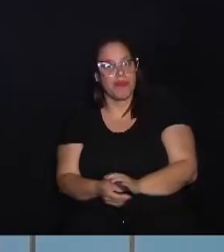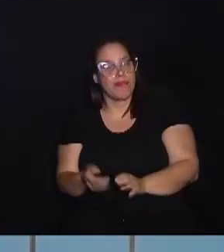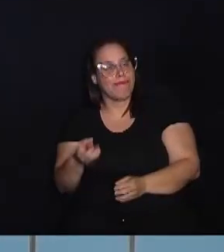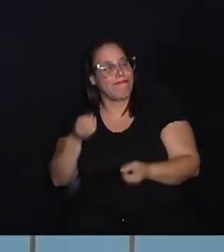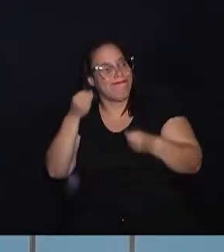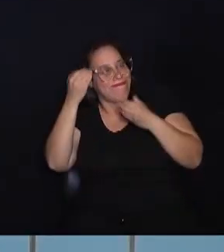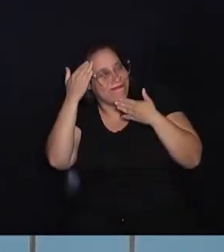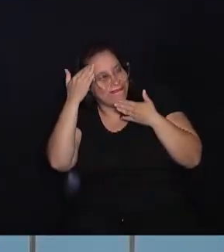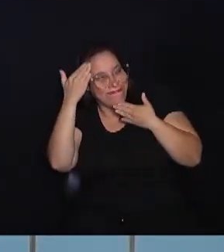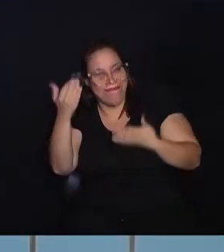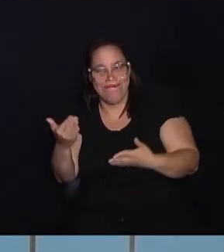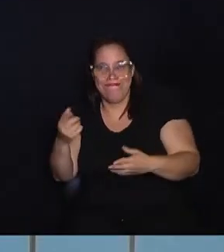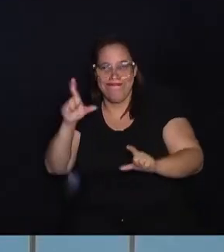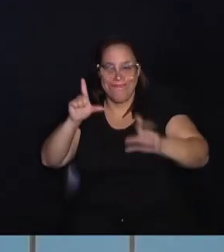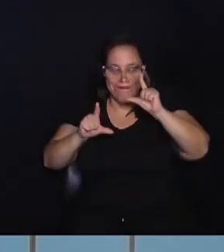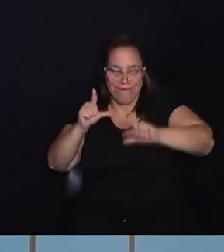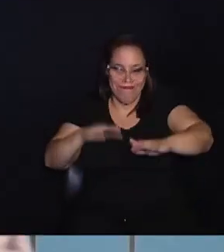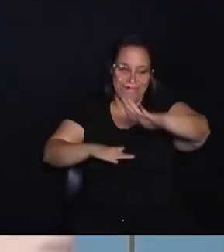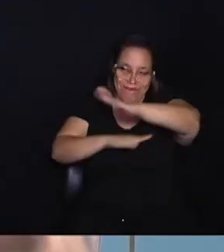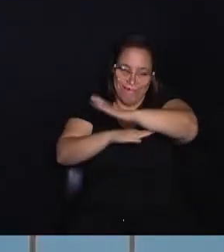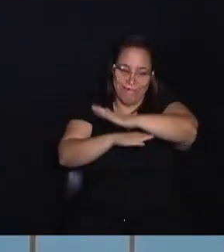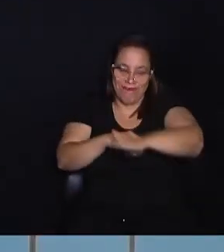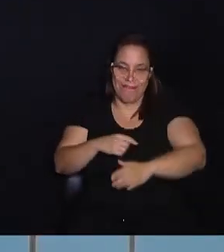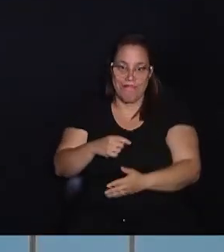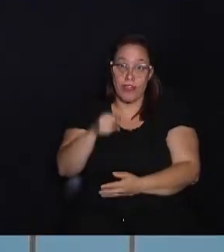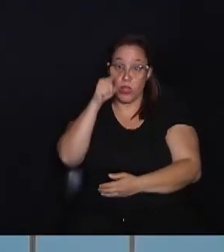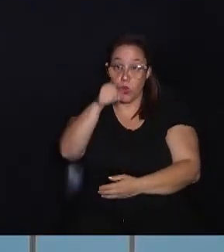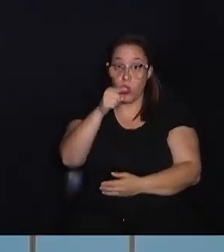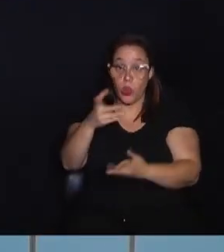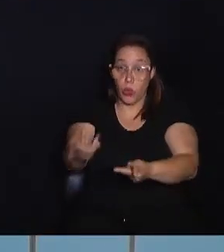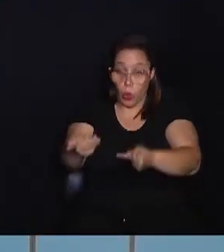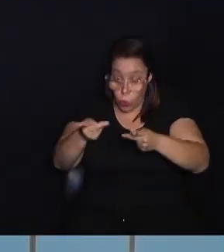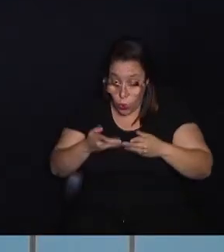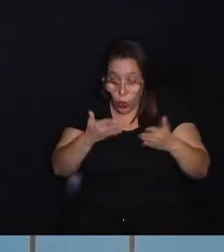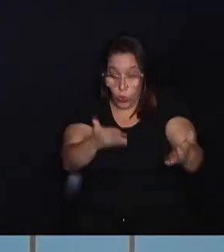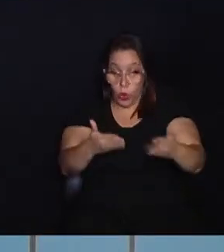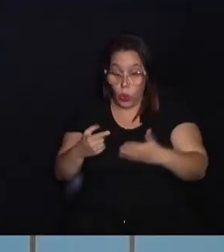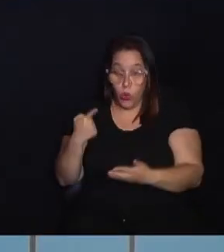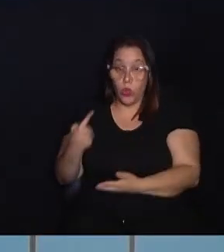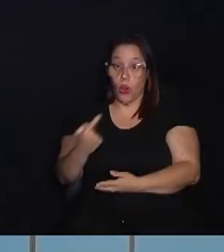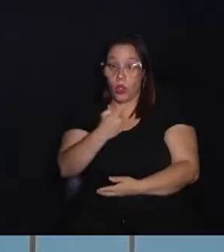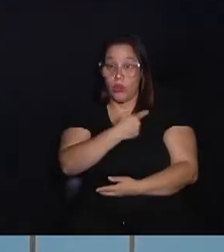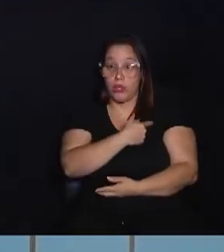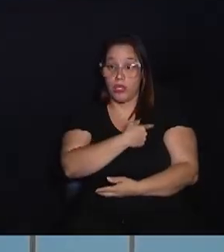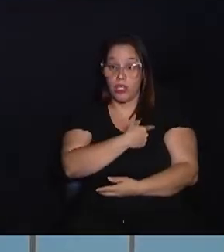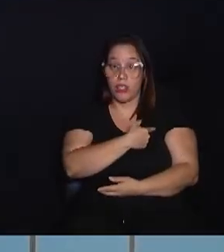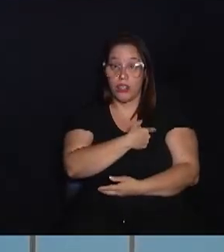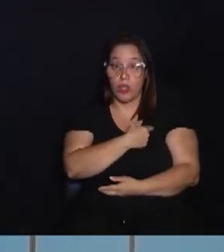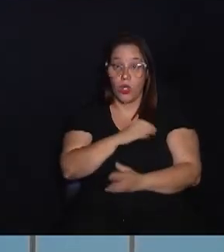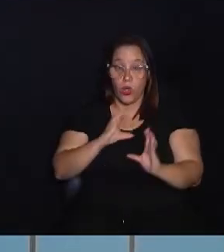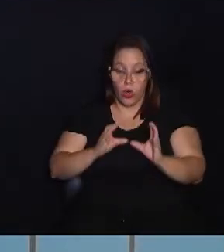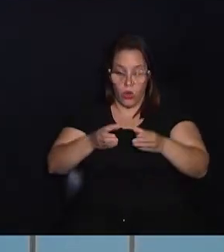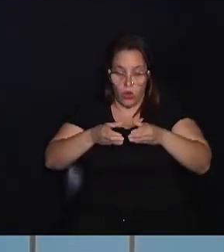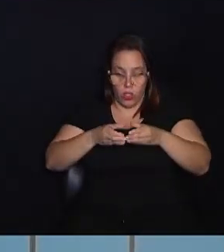agradecer muito a TV Câmara, a você, Gabriel, e fazer um convite a todos. Nós estamos com o congresso